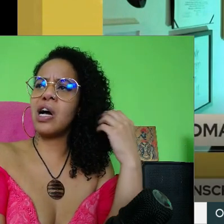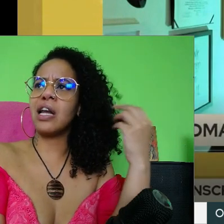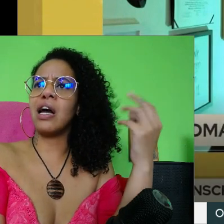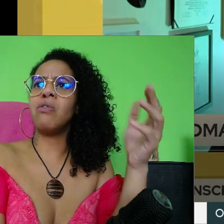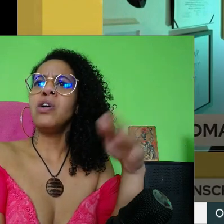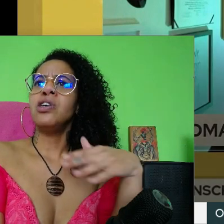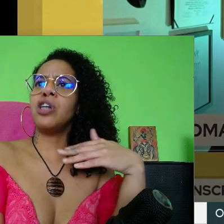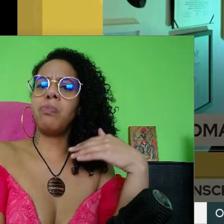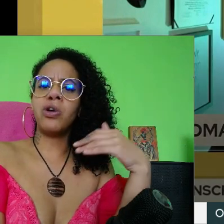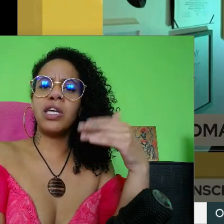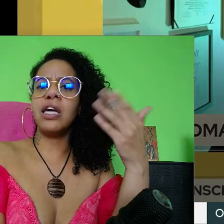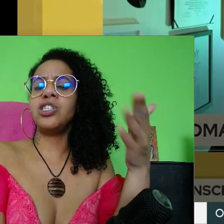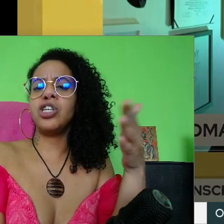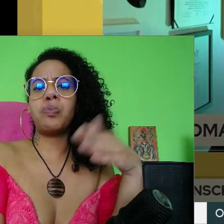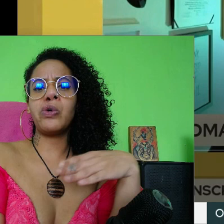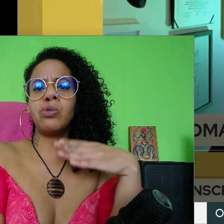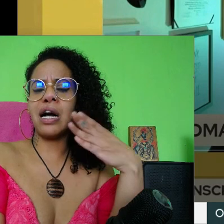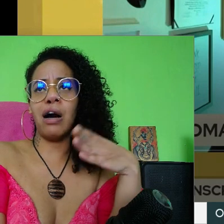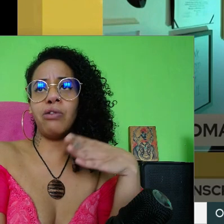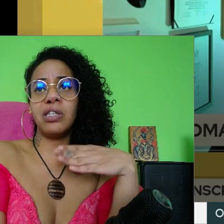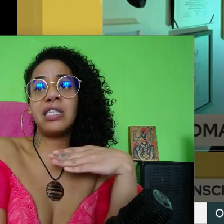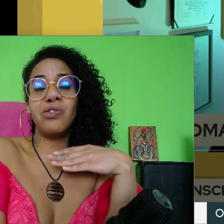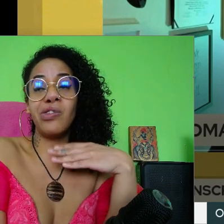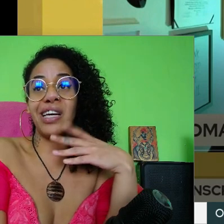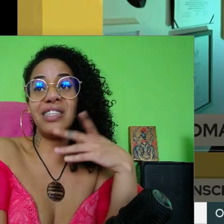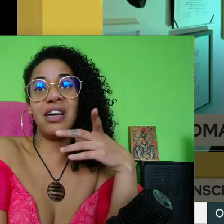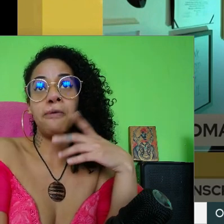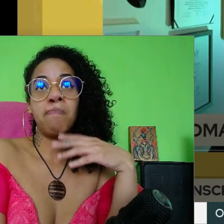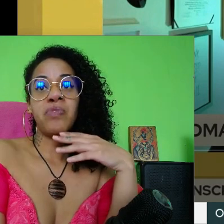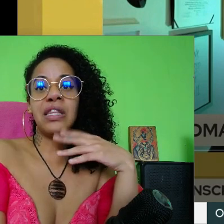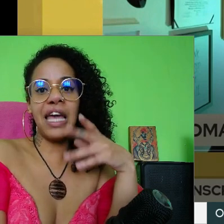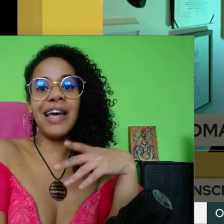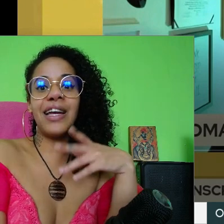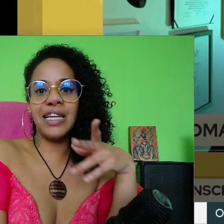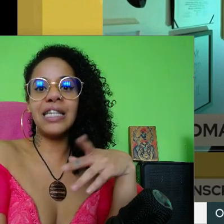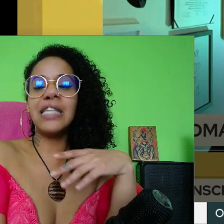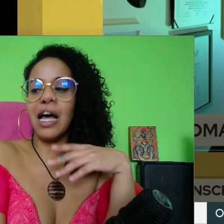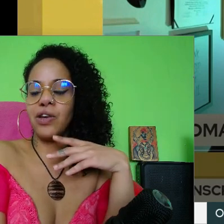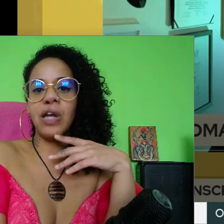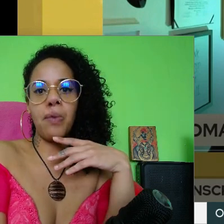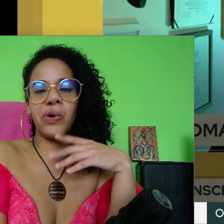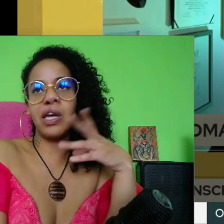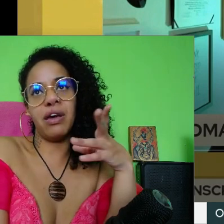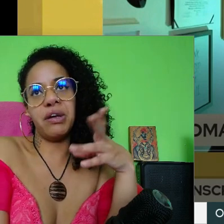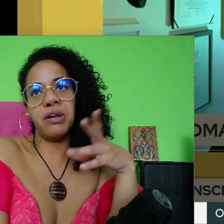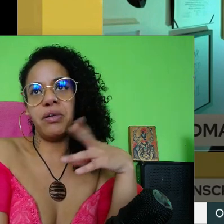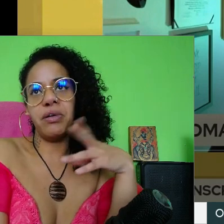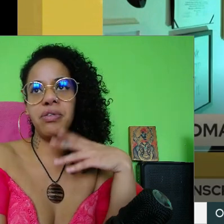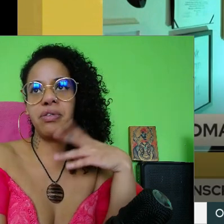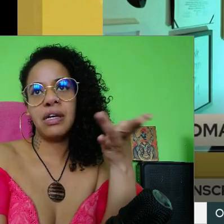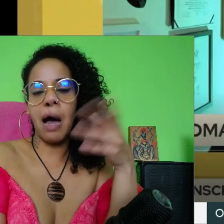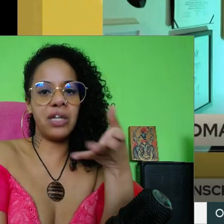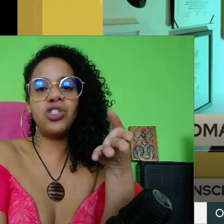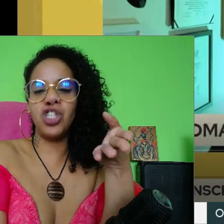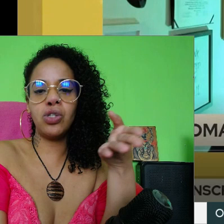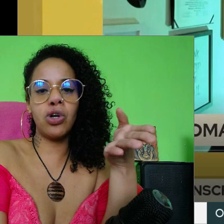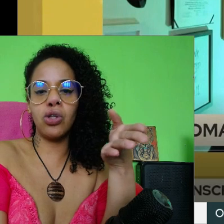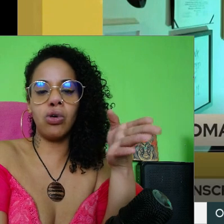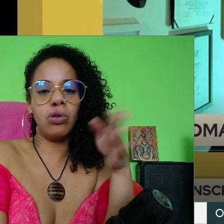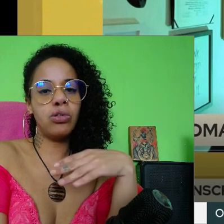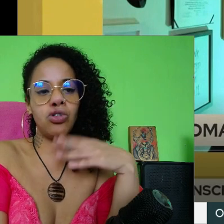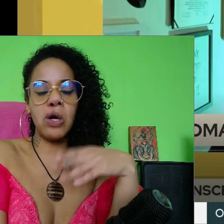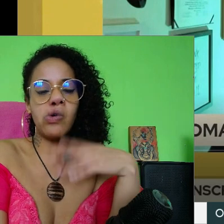foi no meu canal já bloqueei gente por sua causa sendo que assim Nem era necessário né porque apenas